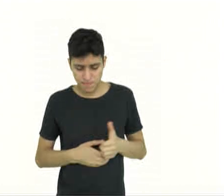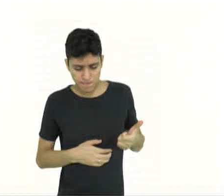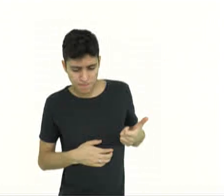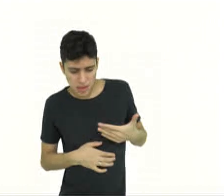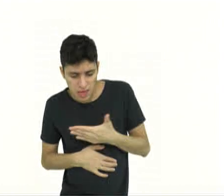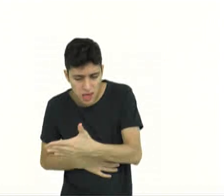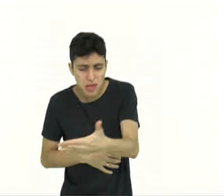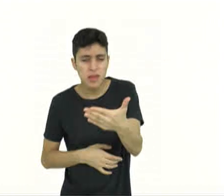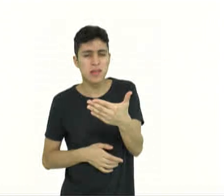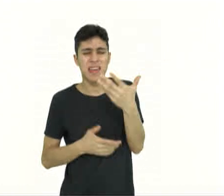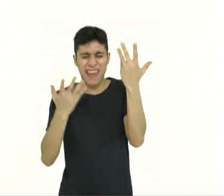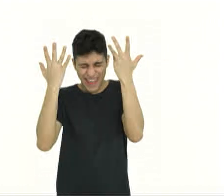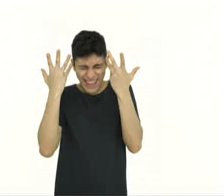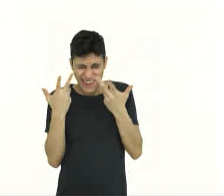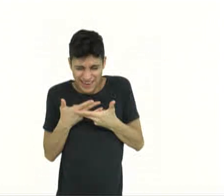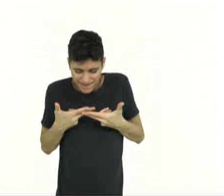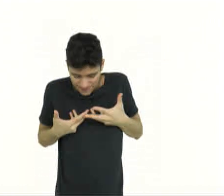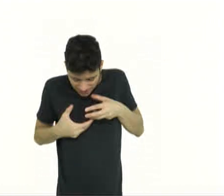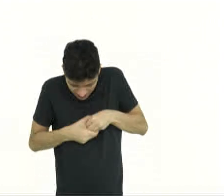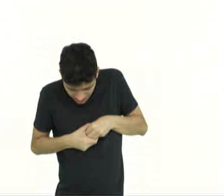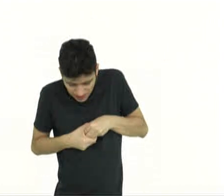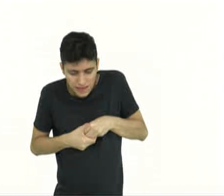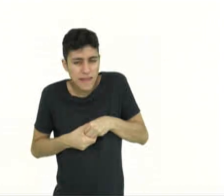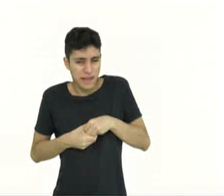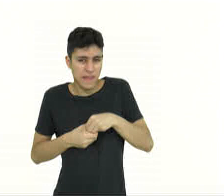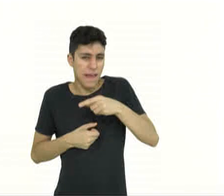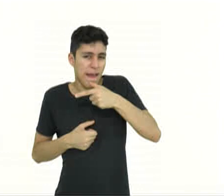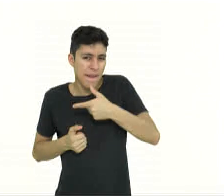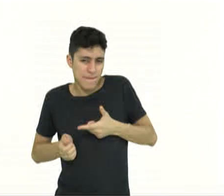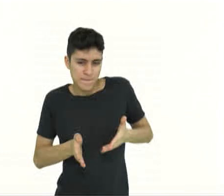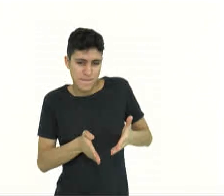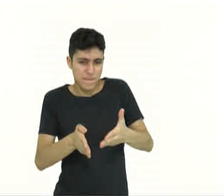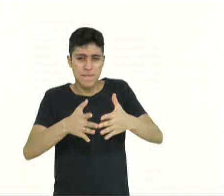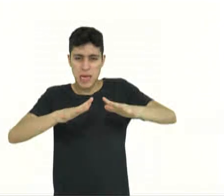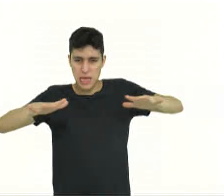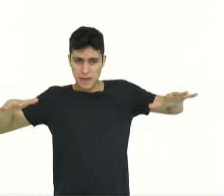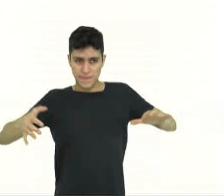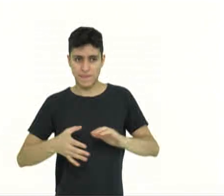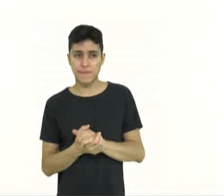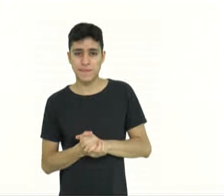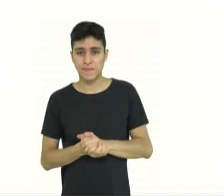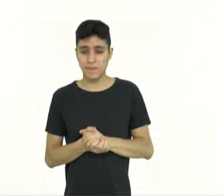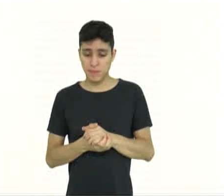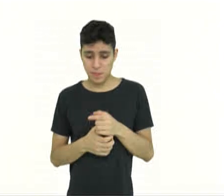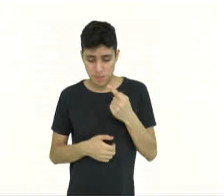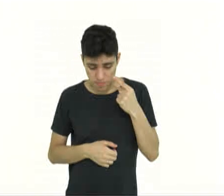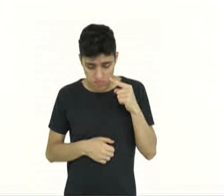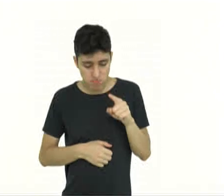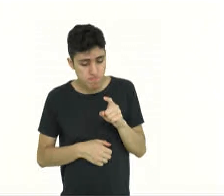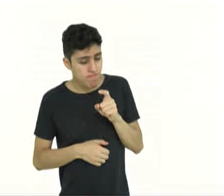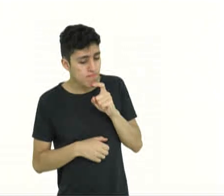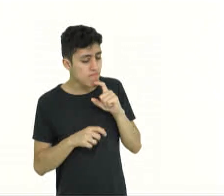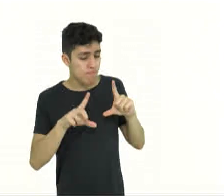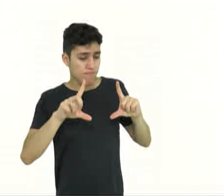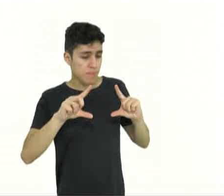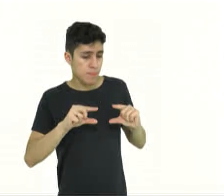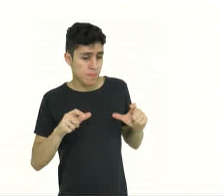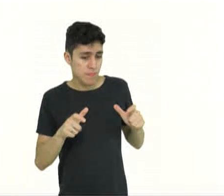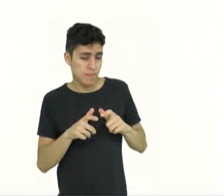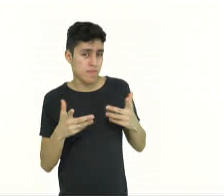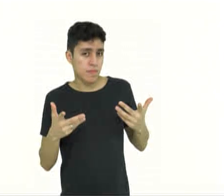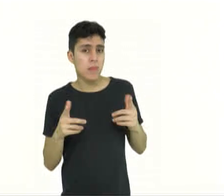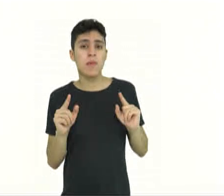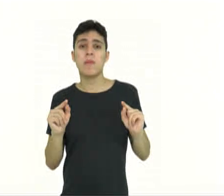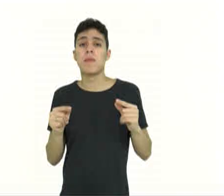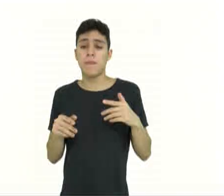são ameaçados pelo degelo. A redução do gelo na Antártica fez a população de pinguins, por exemplo,